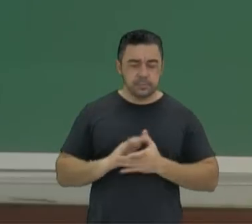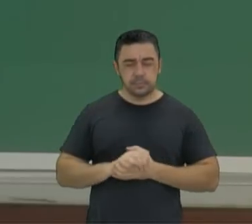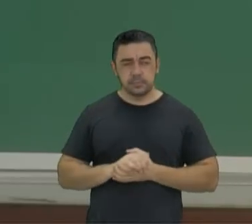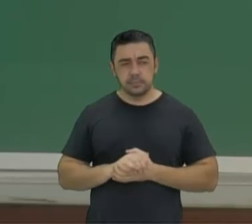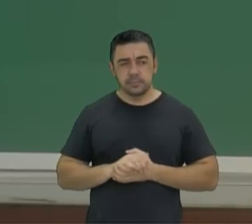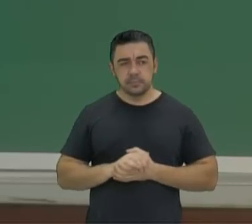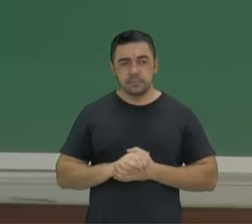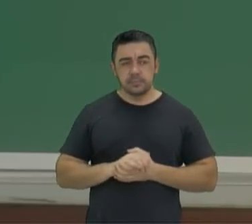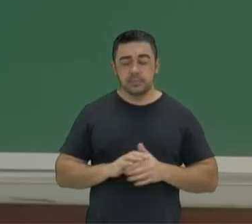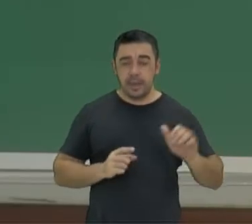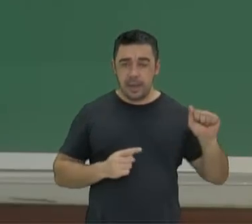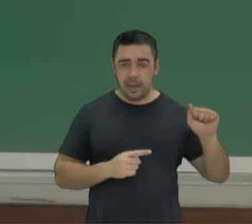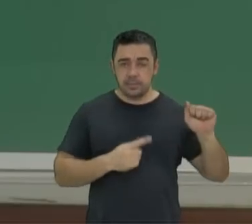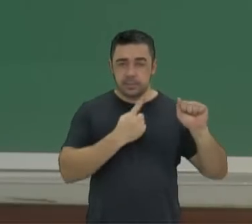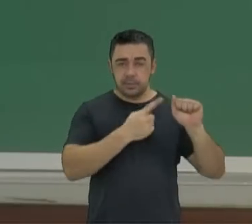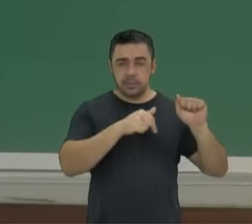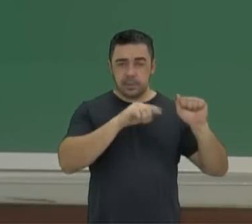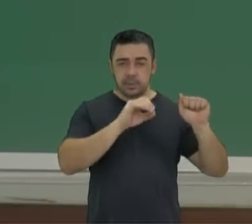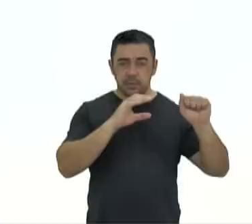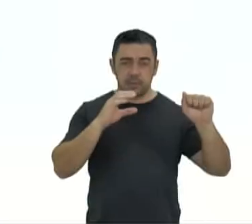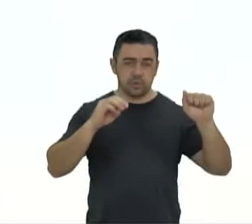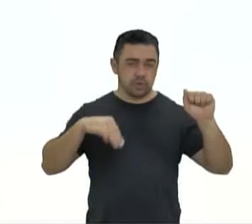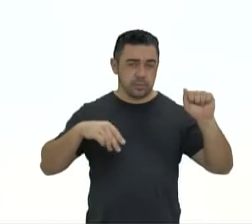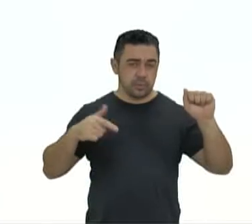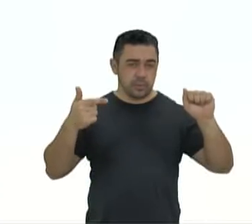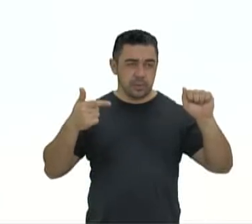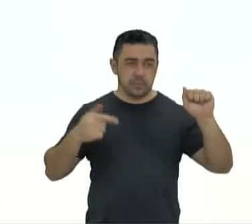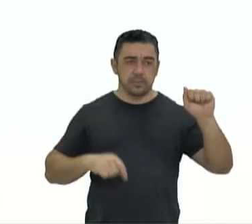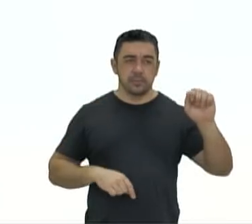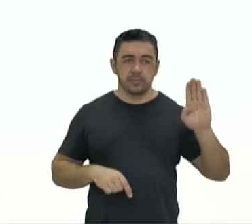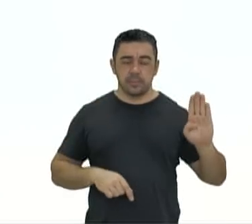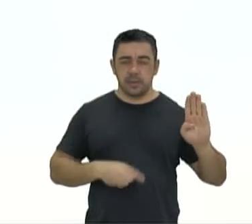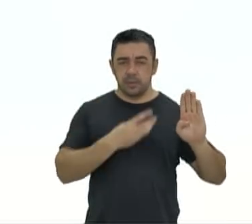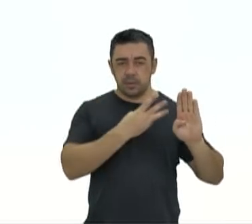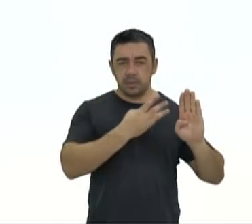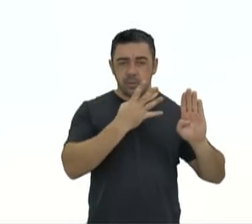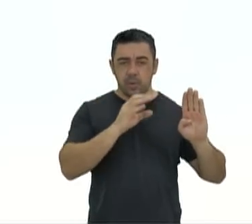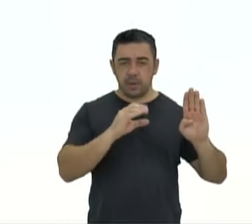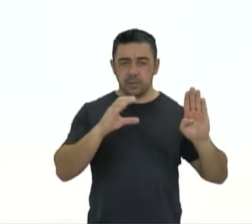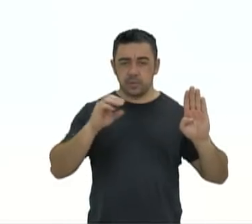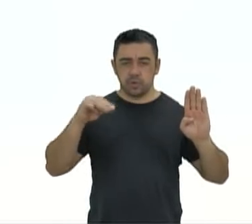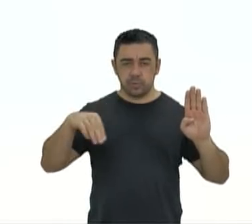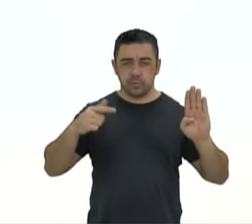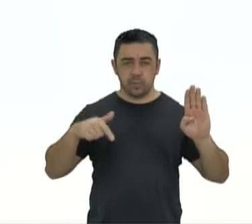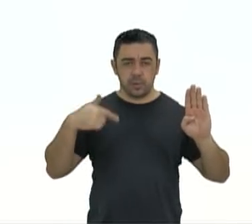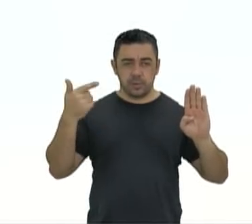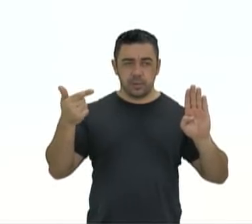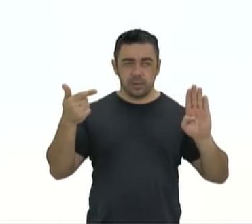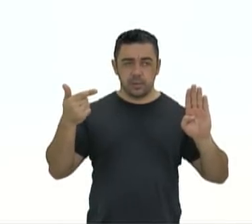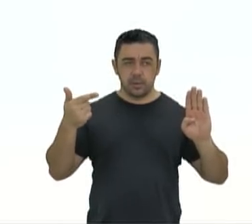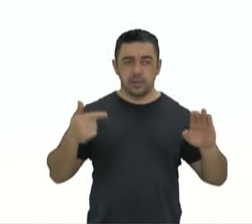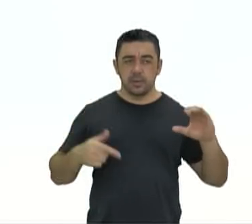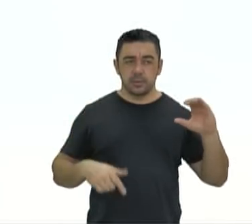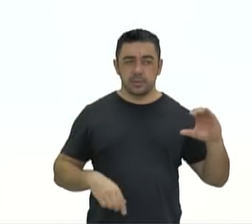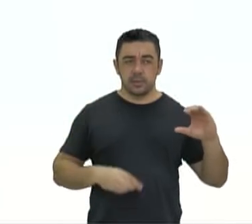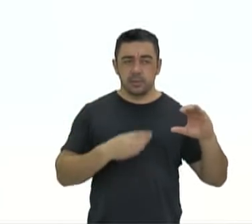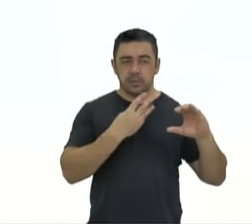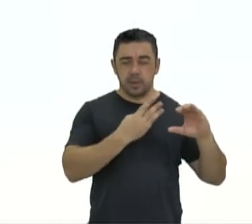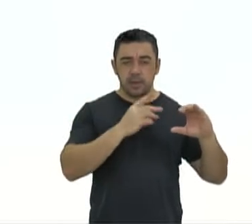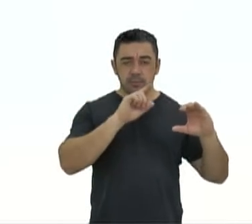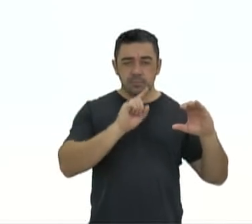bem. Letra A, 170 centímetros quadrados. Letra B, 340 centímetros quadrados. Letra